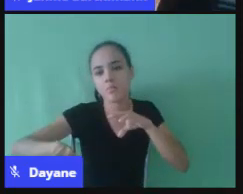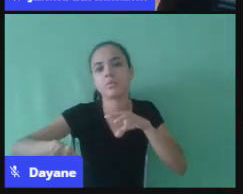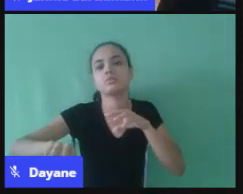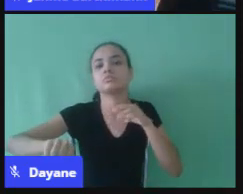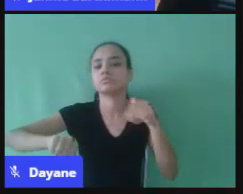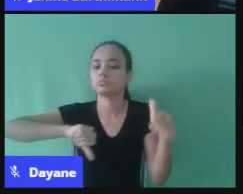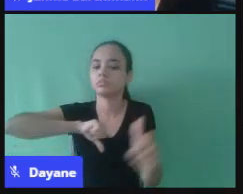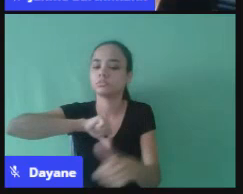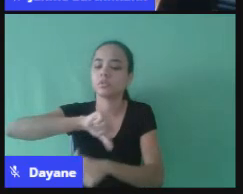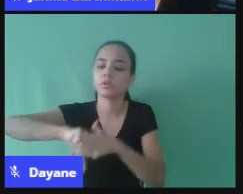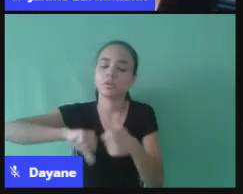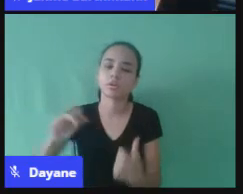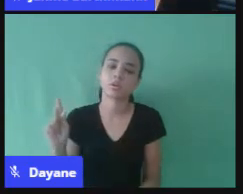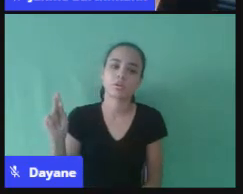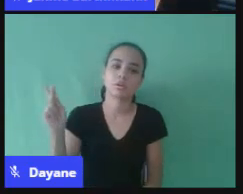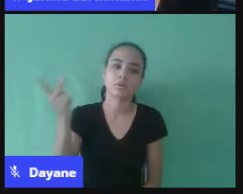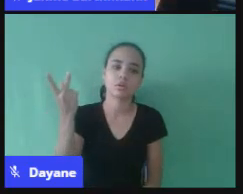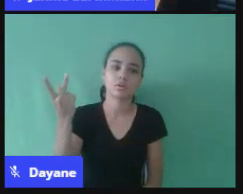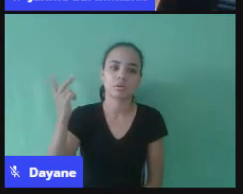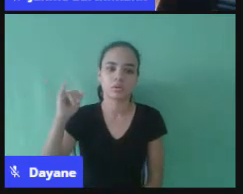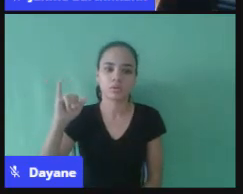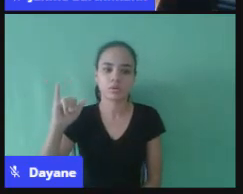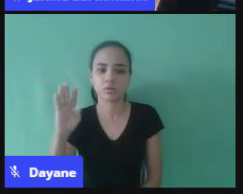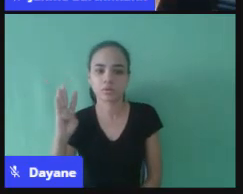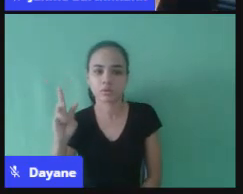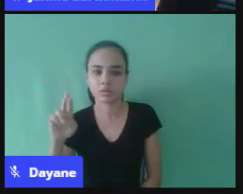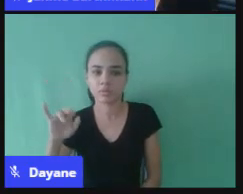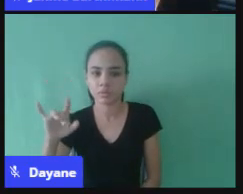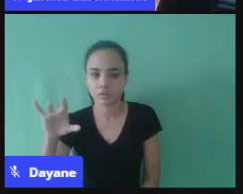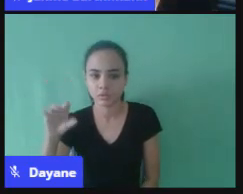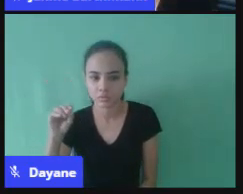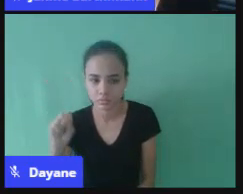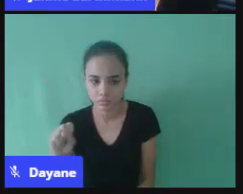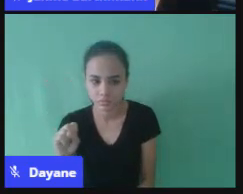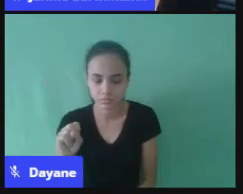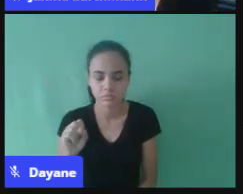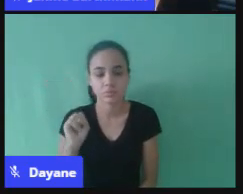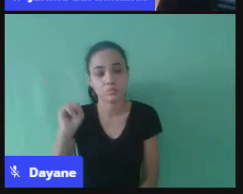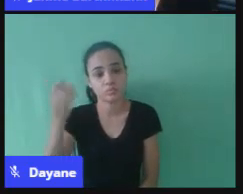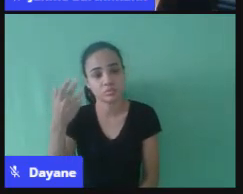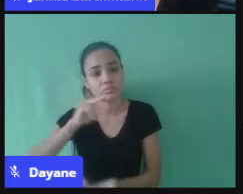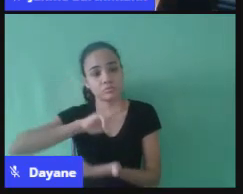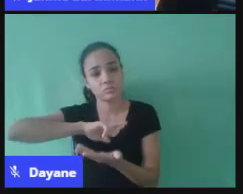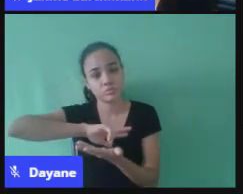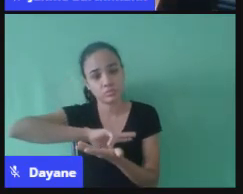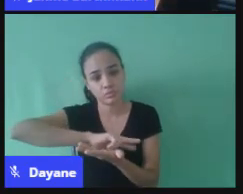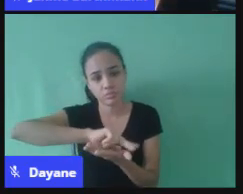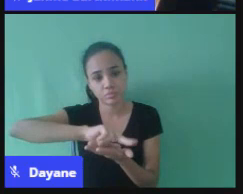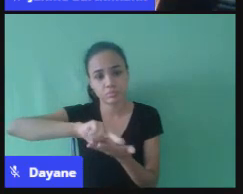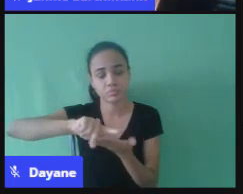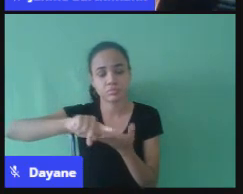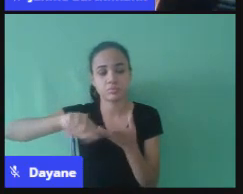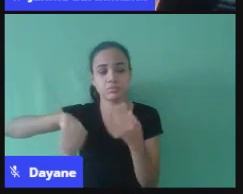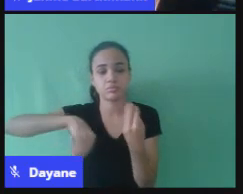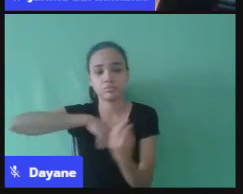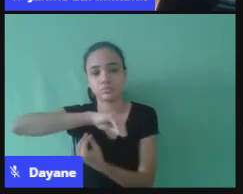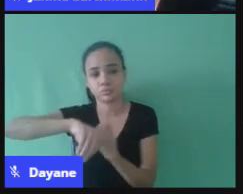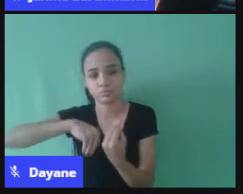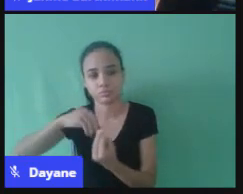vários tipos de mistura, blending ou educação híbrida. Vejam